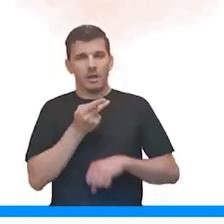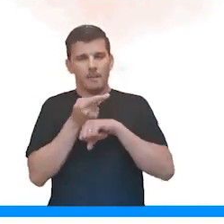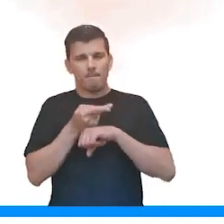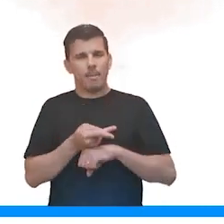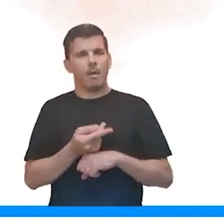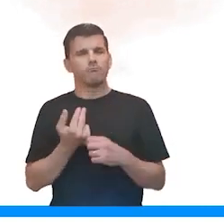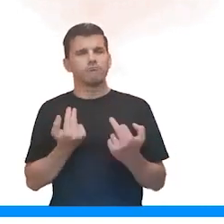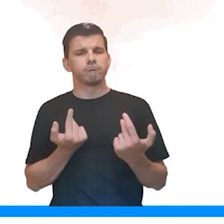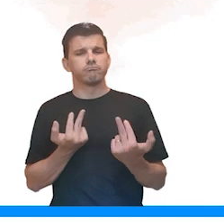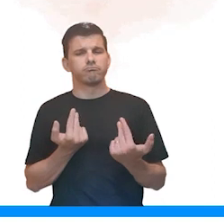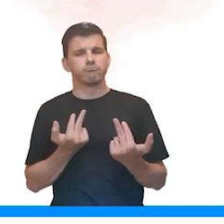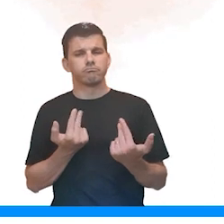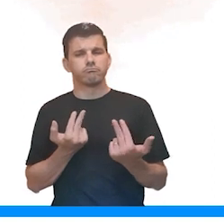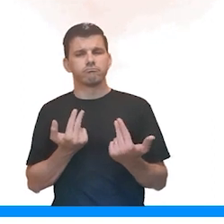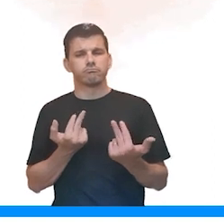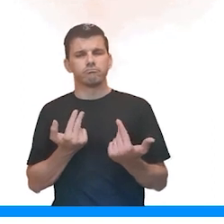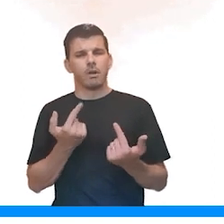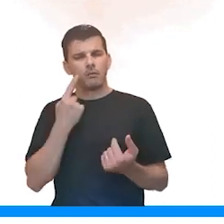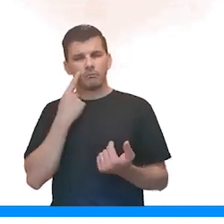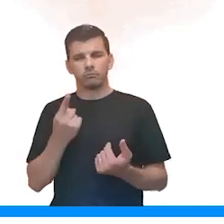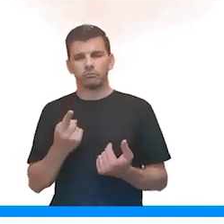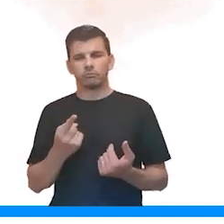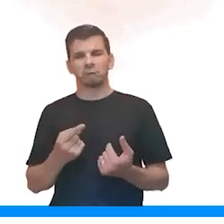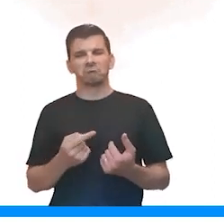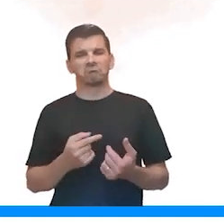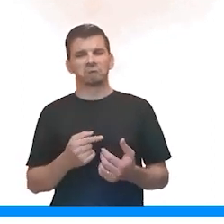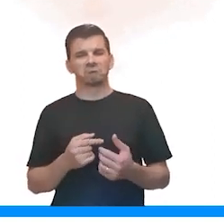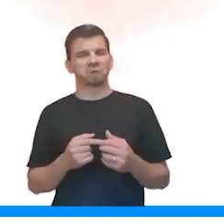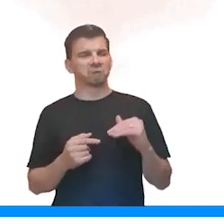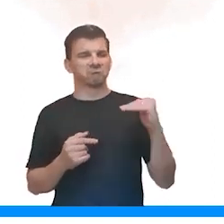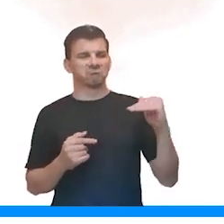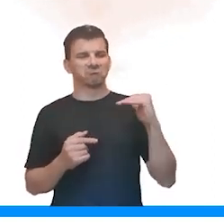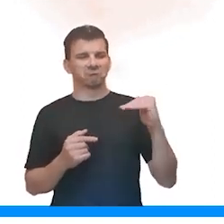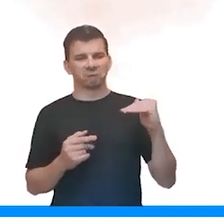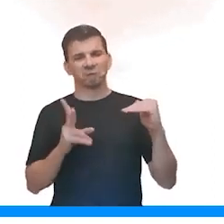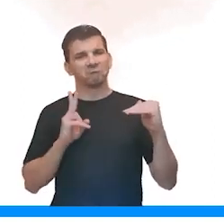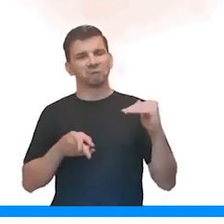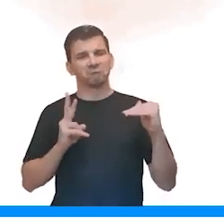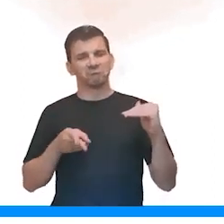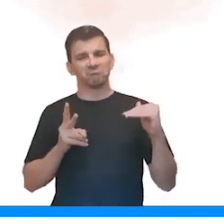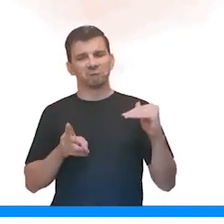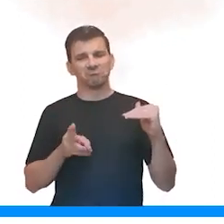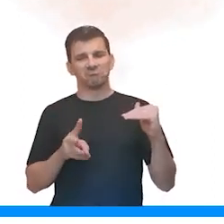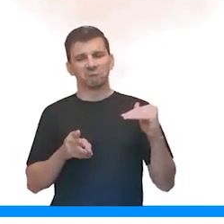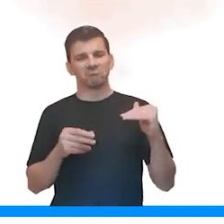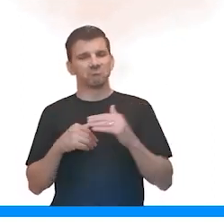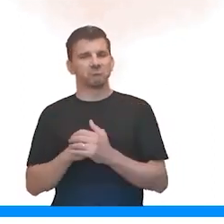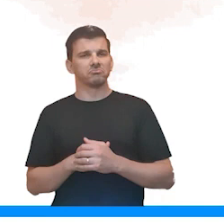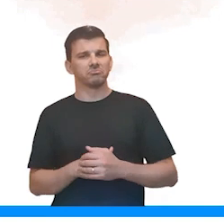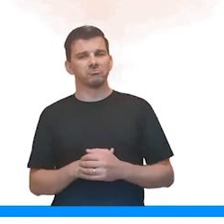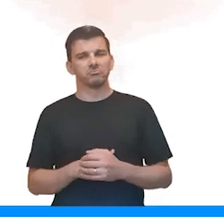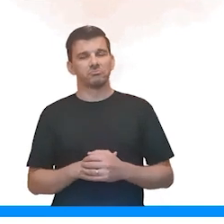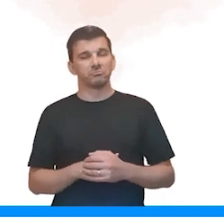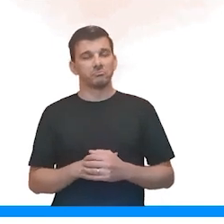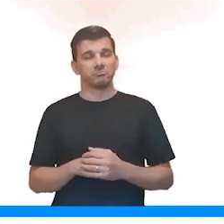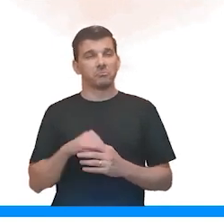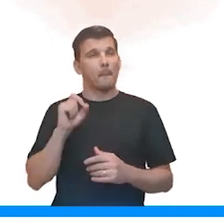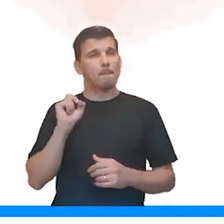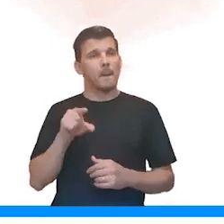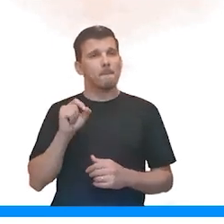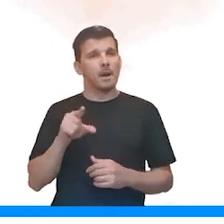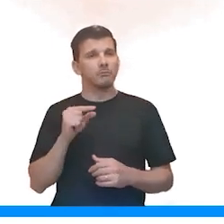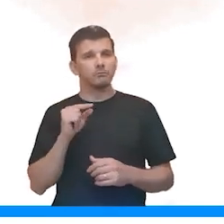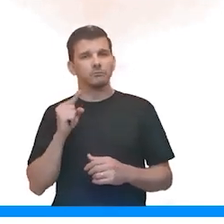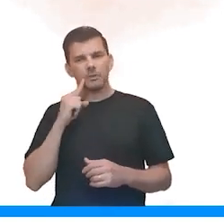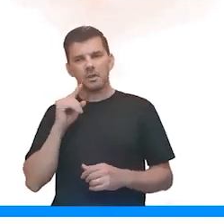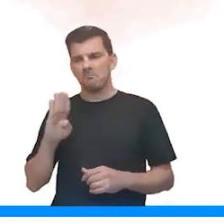gráfico que do B para o C a pressão continua o mesmo valorzinho? Vou até marcar um ponto aqui, ó. A pressão continua esse valorzinho onde eu marquei onde eu